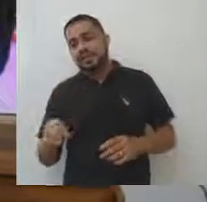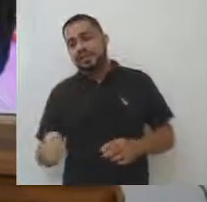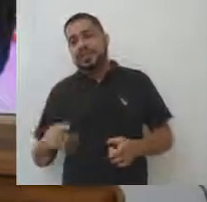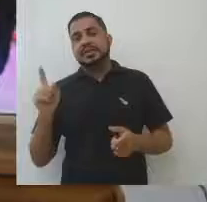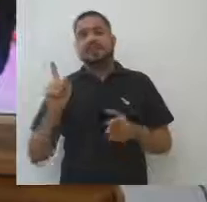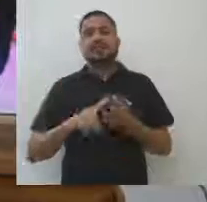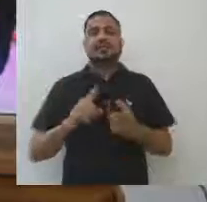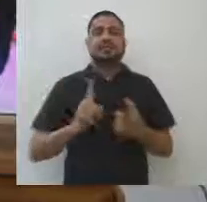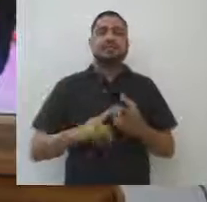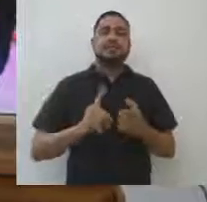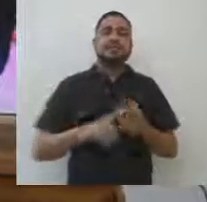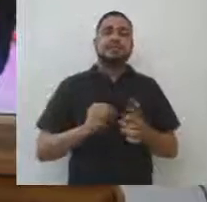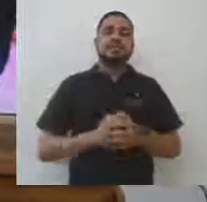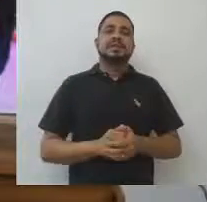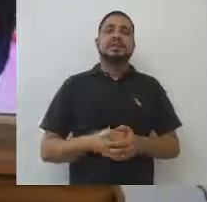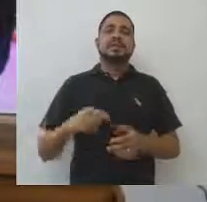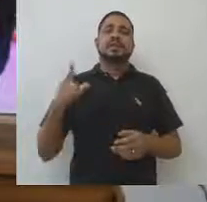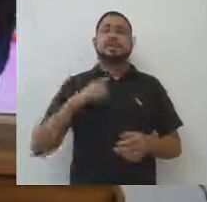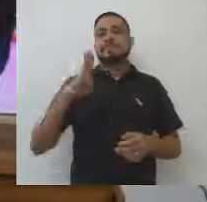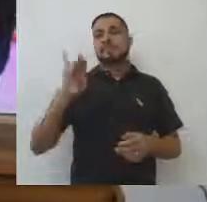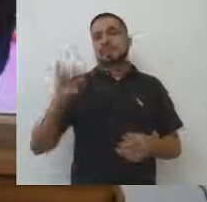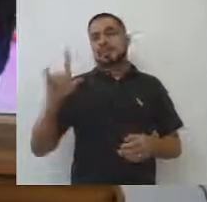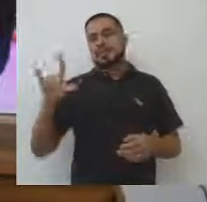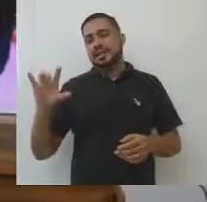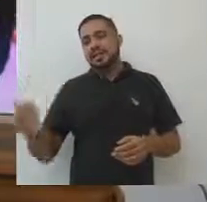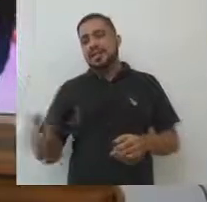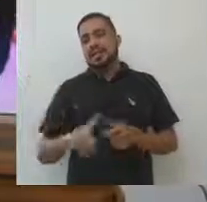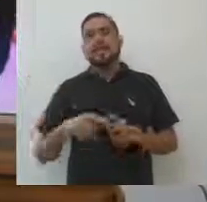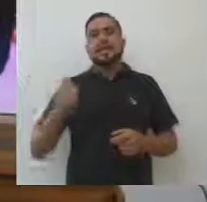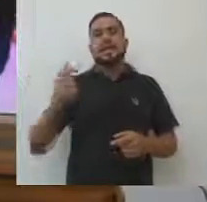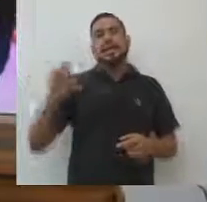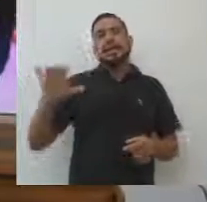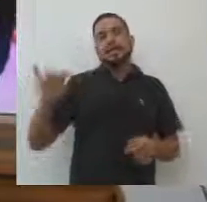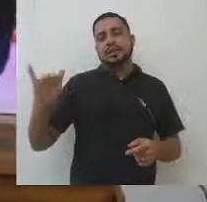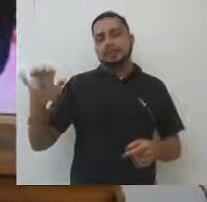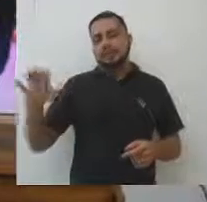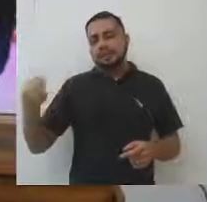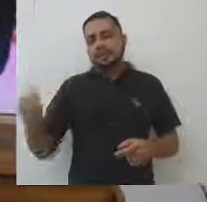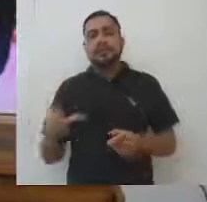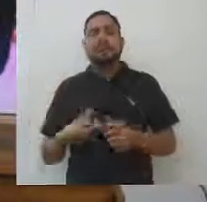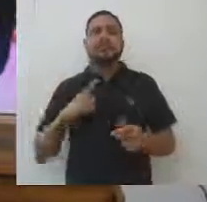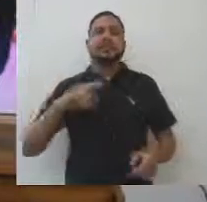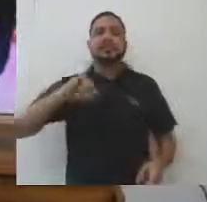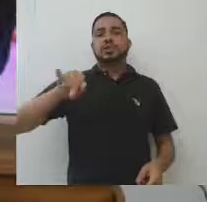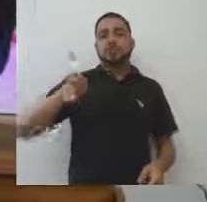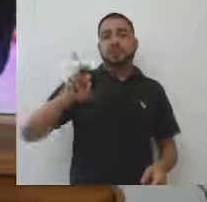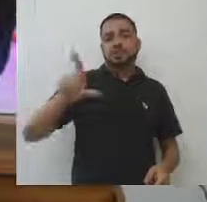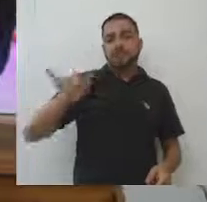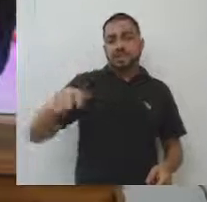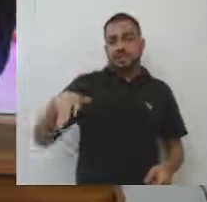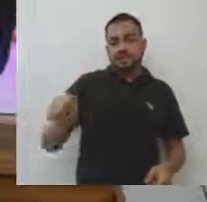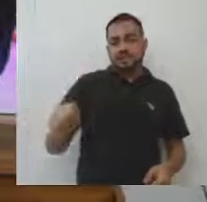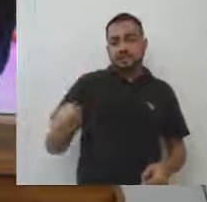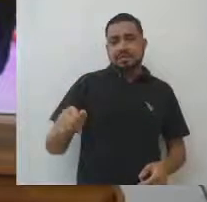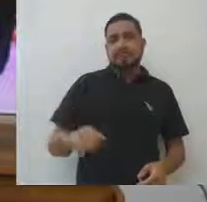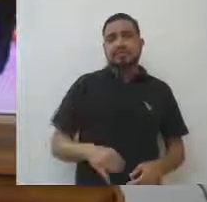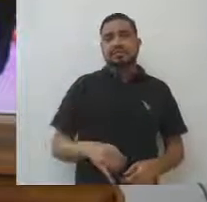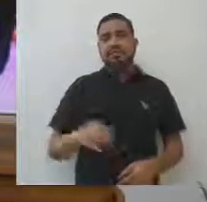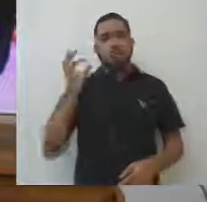gente tem Billy, a gente tem Aécio, a gente tem Juliana, grandes profissionais aí.